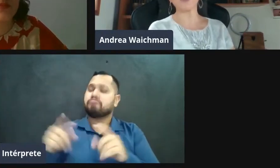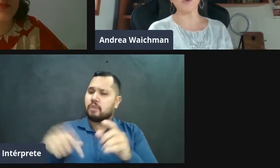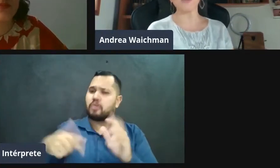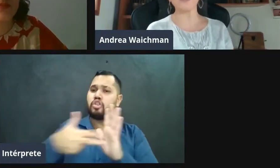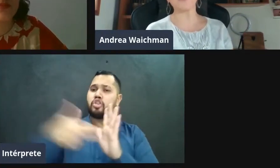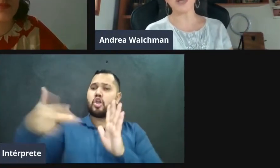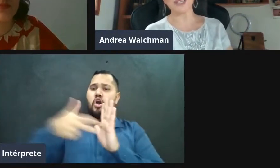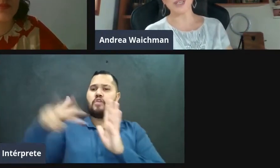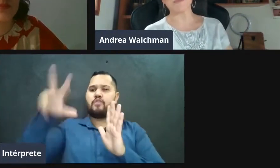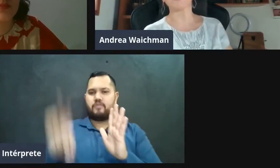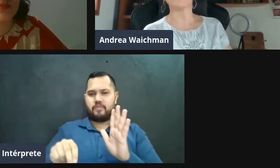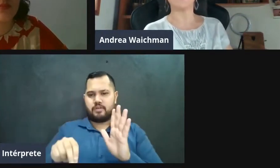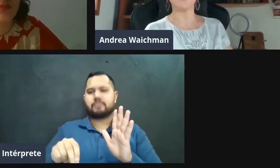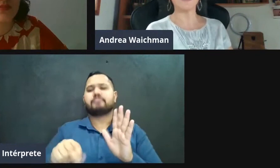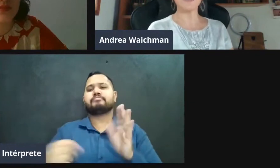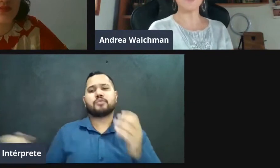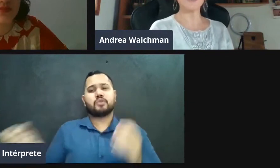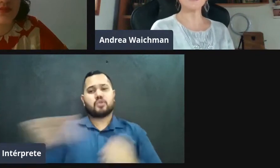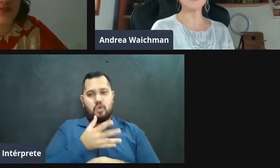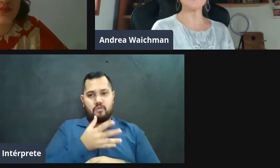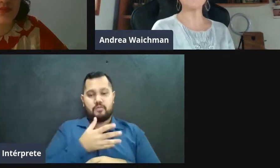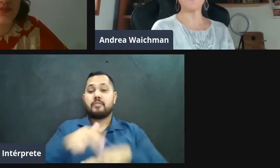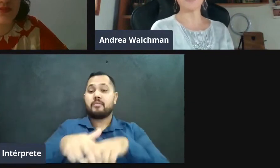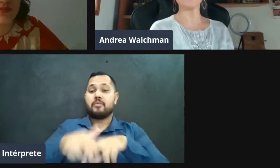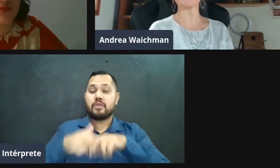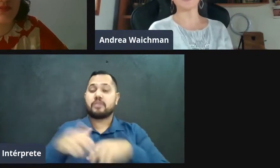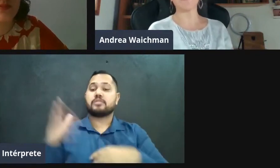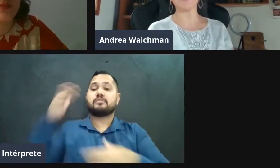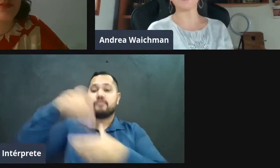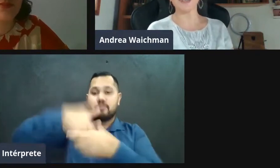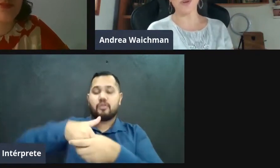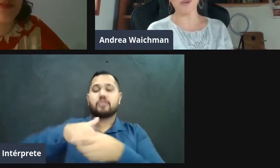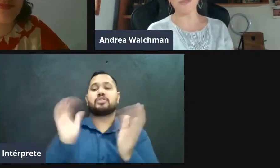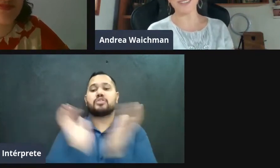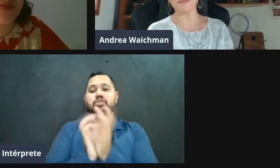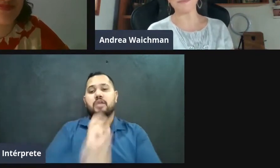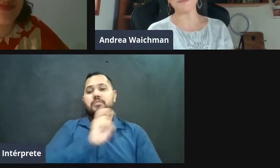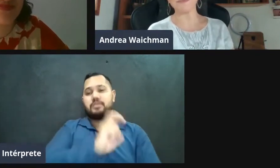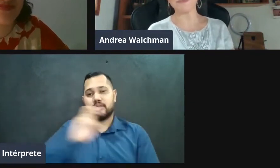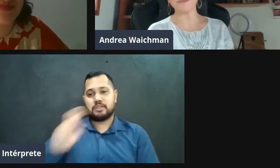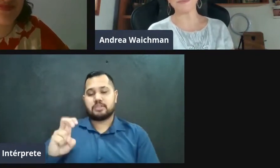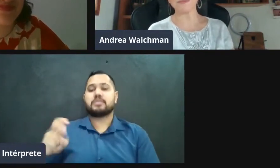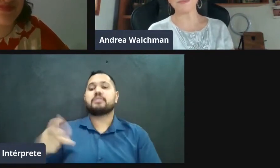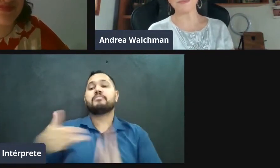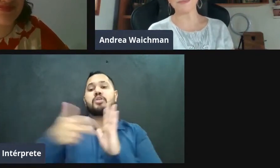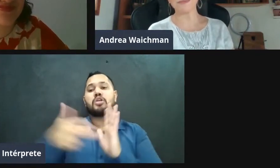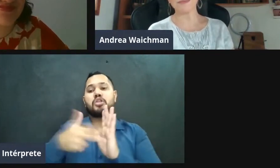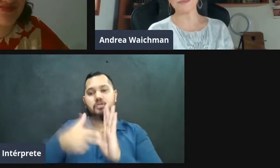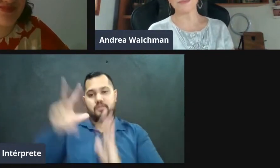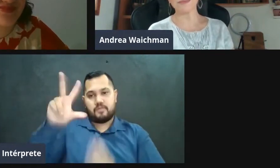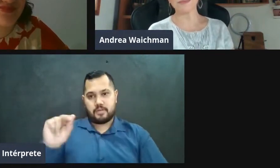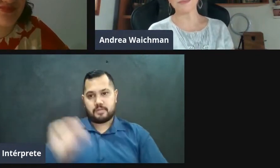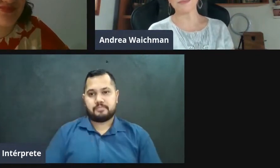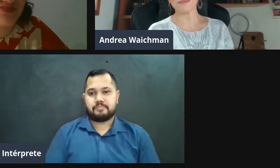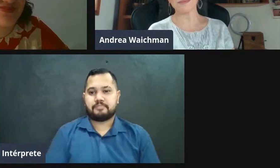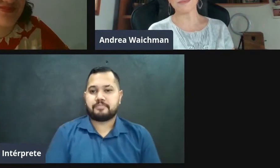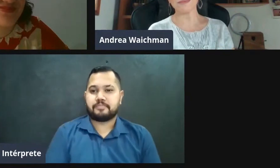eu convido a todos a apoiar a chapa 55, vote na chapa Inova UFAM.